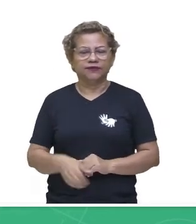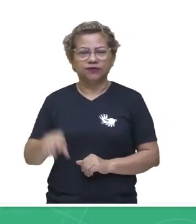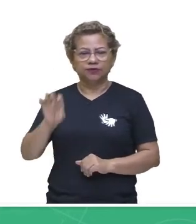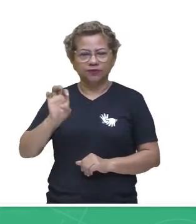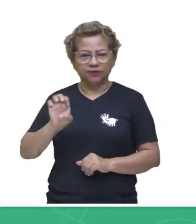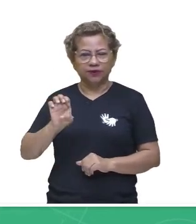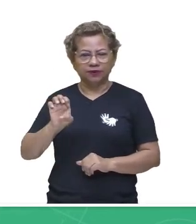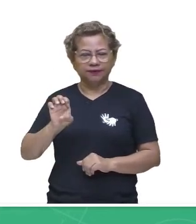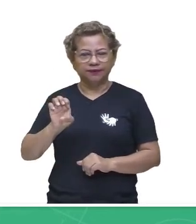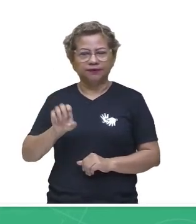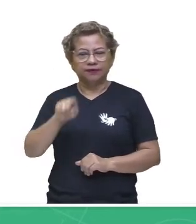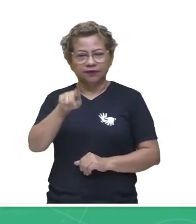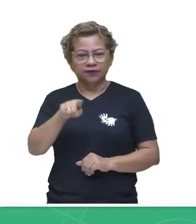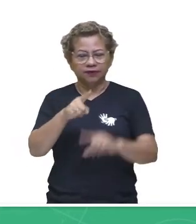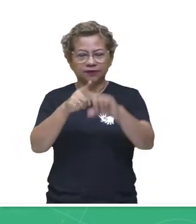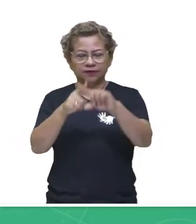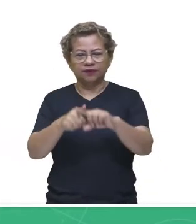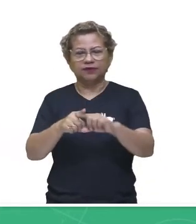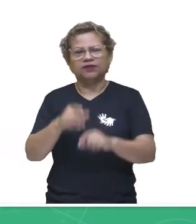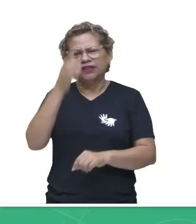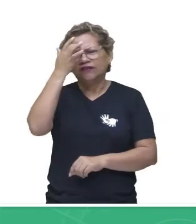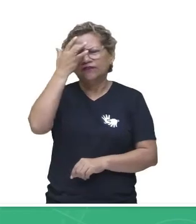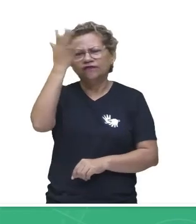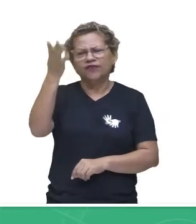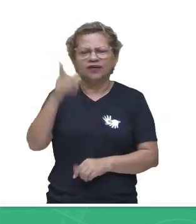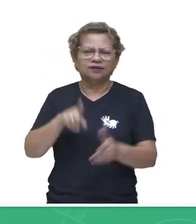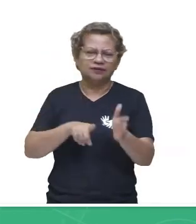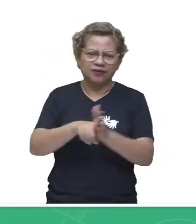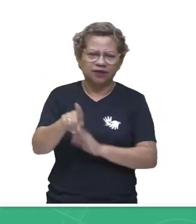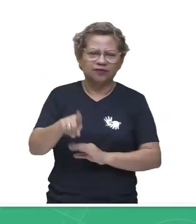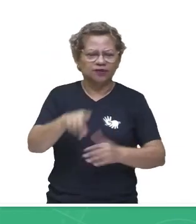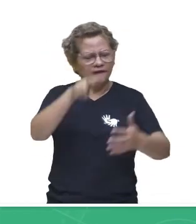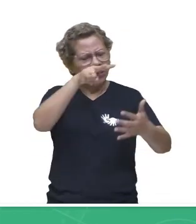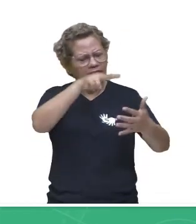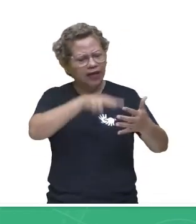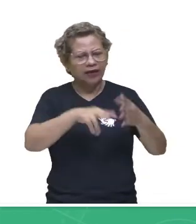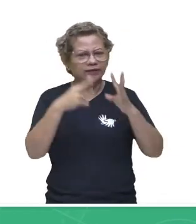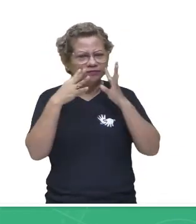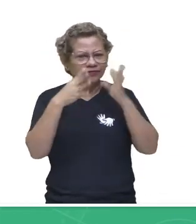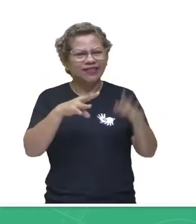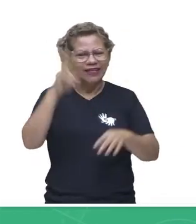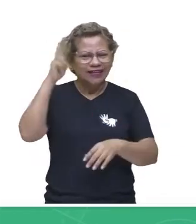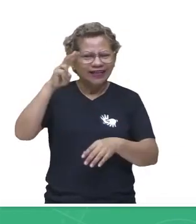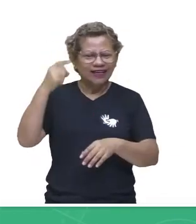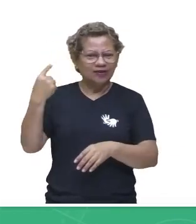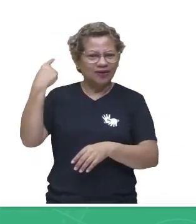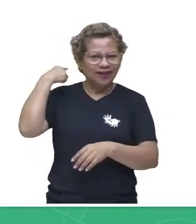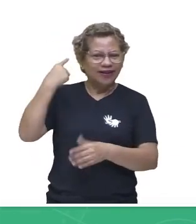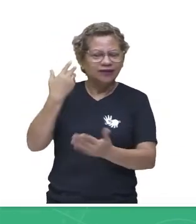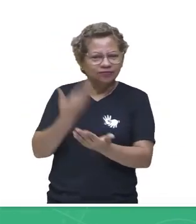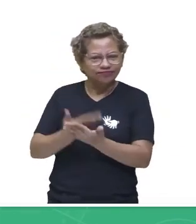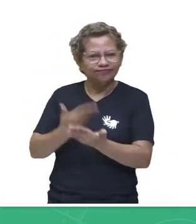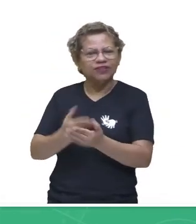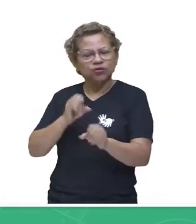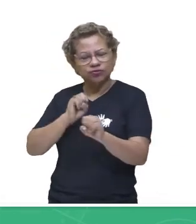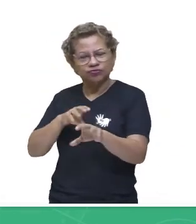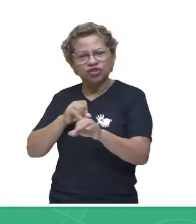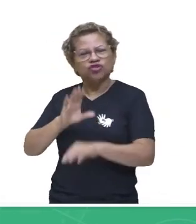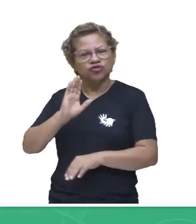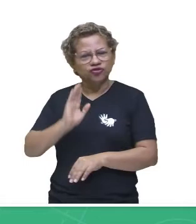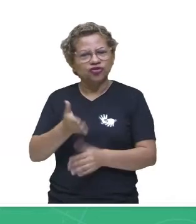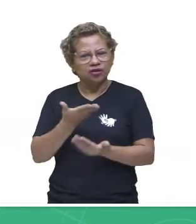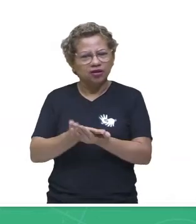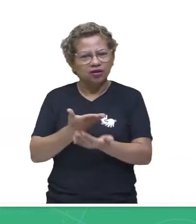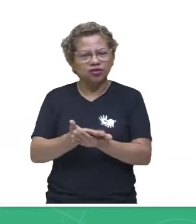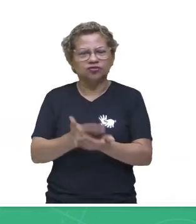terciário e secundário. Essa questão está tranquila, é só vocês lembrarem dos setores da economia, quem é o já vou dizendo quem é o primário,